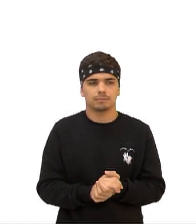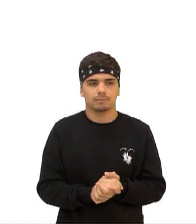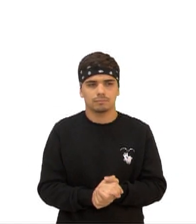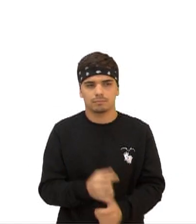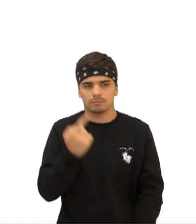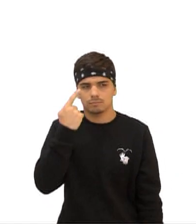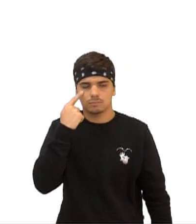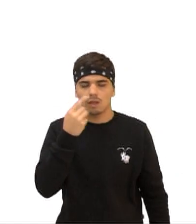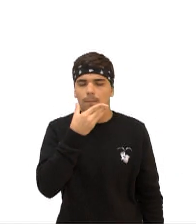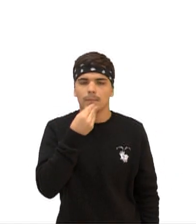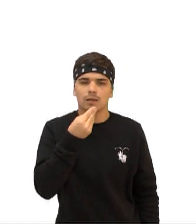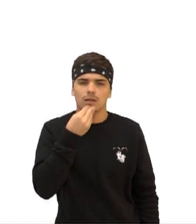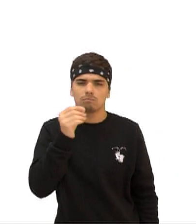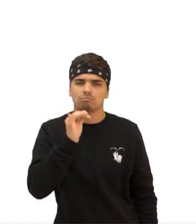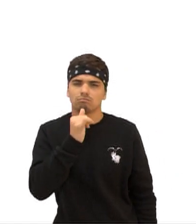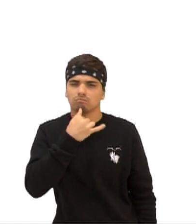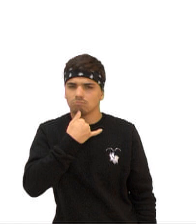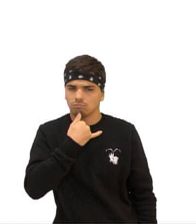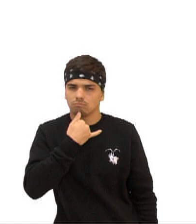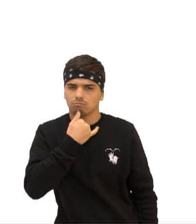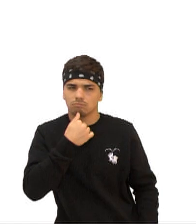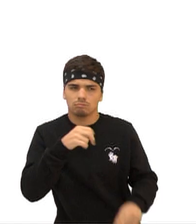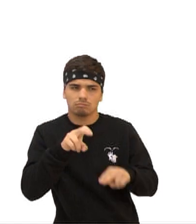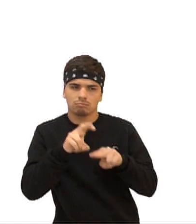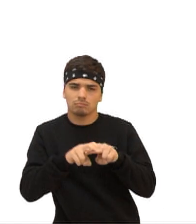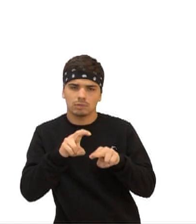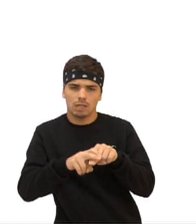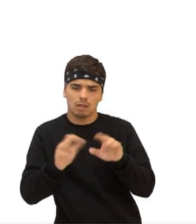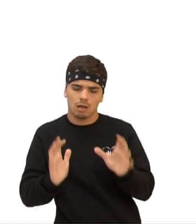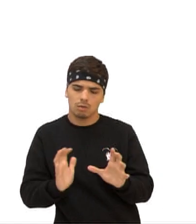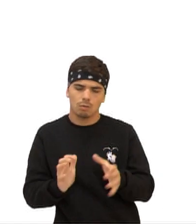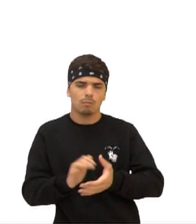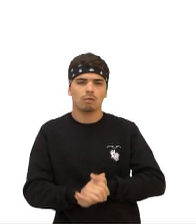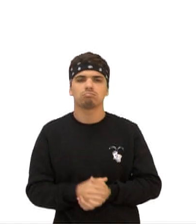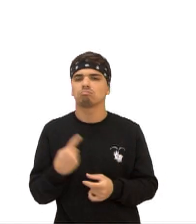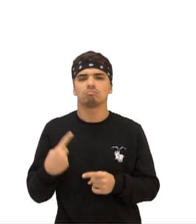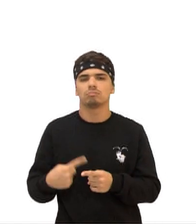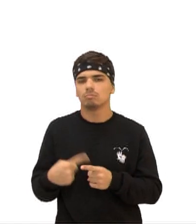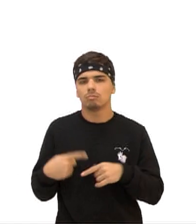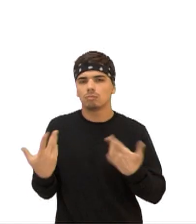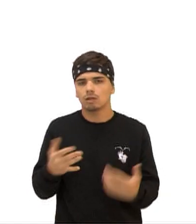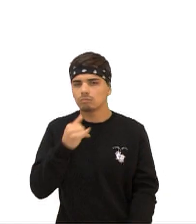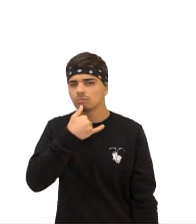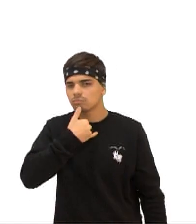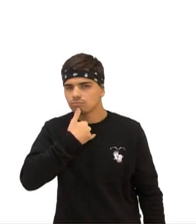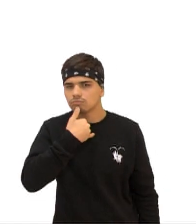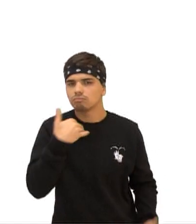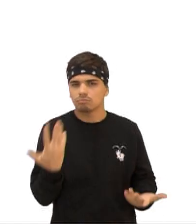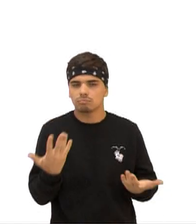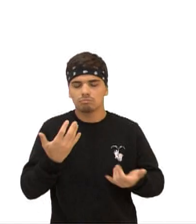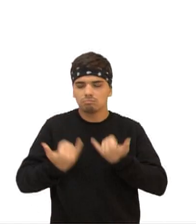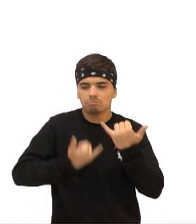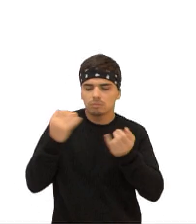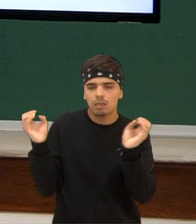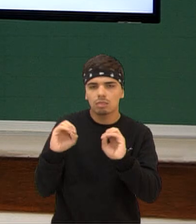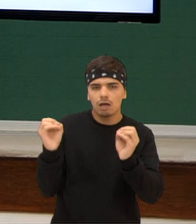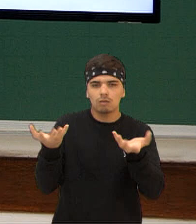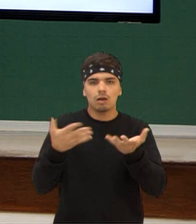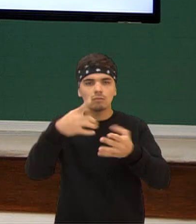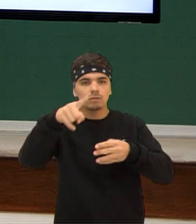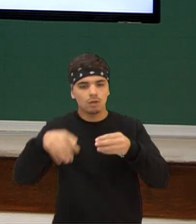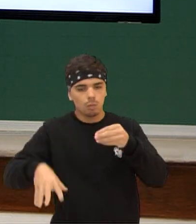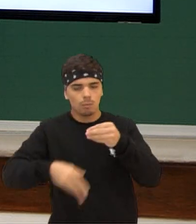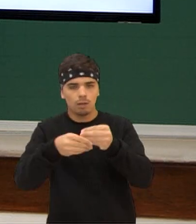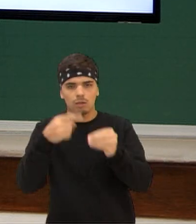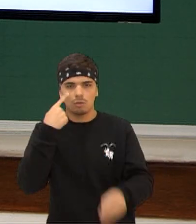ele está triste né tá sentado em cima da bola porque será que ele tá triste assim que não tá lá jogando Então eu quero que